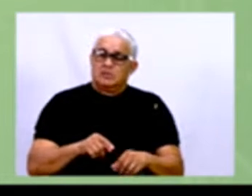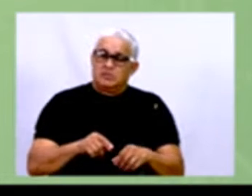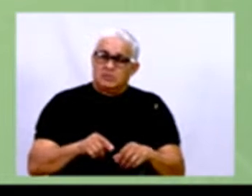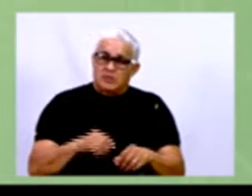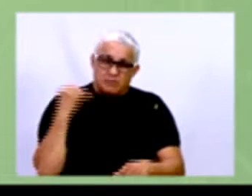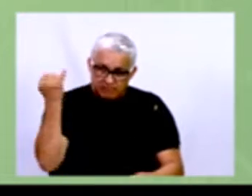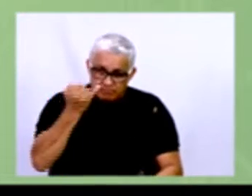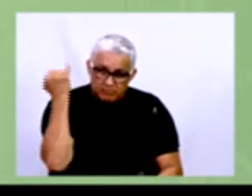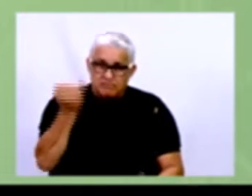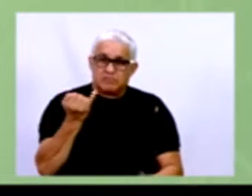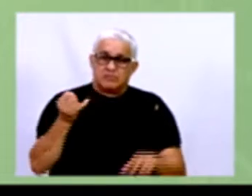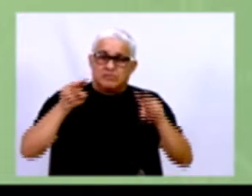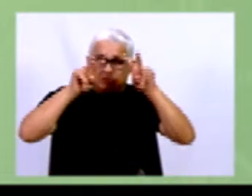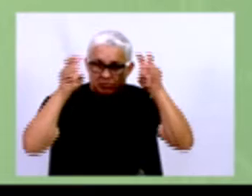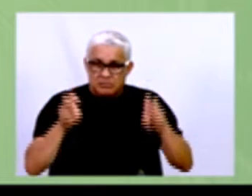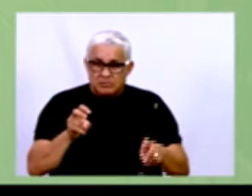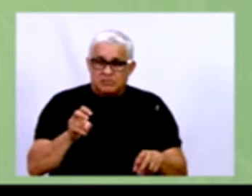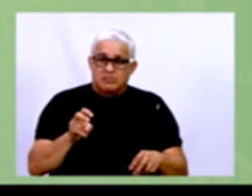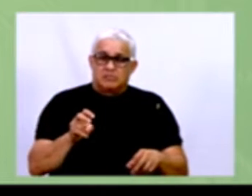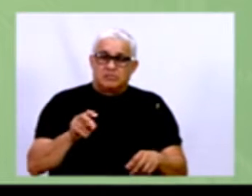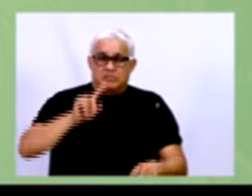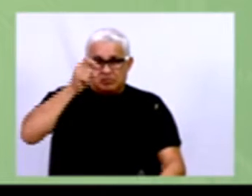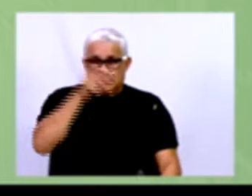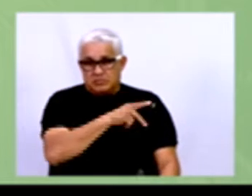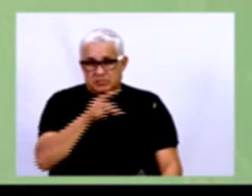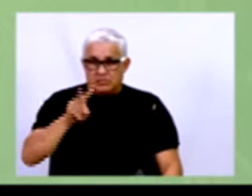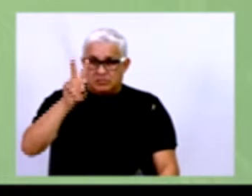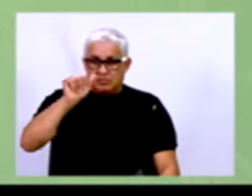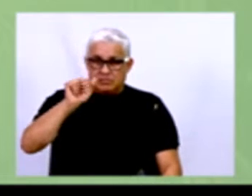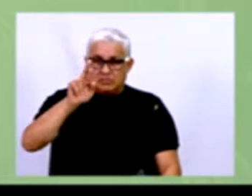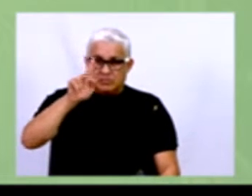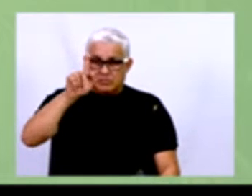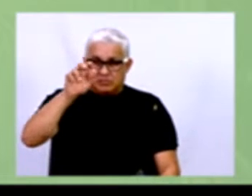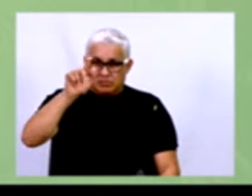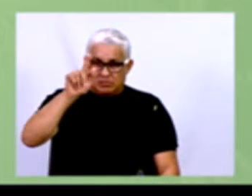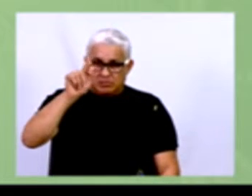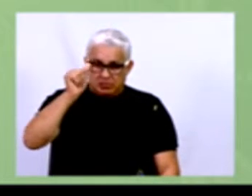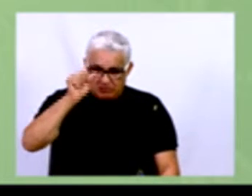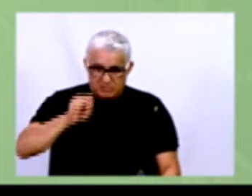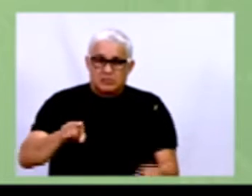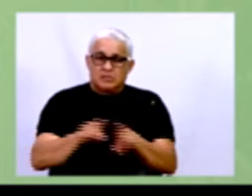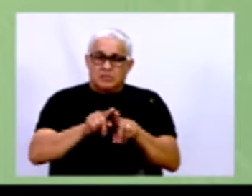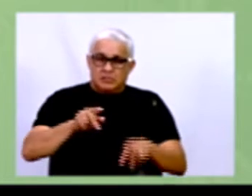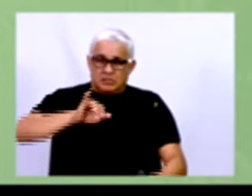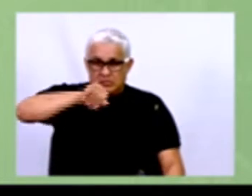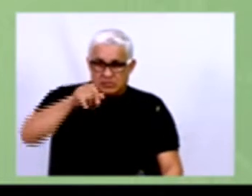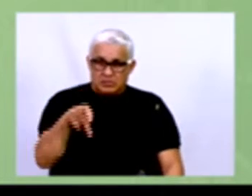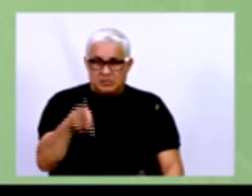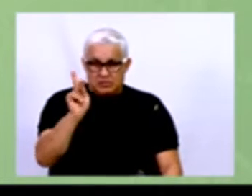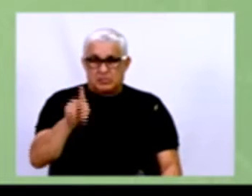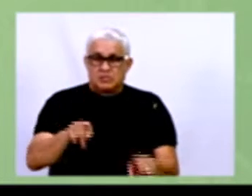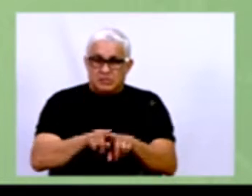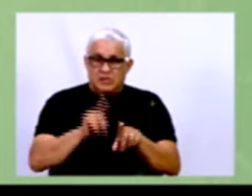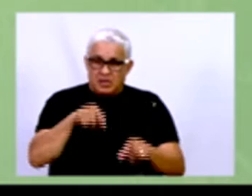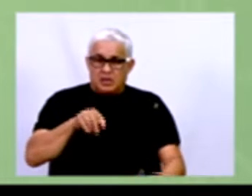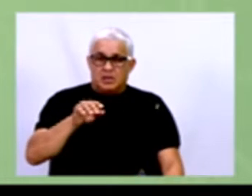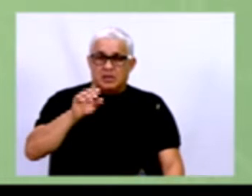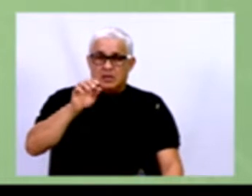importante no período da Era Vargas, no governo de JK, e esse é o foco que vai seguir a corrente do Celso